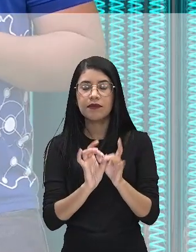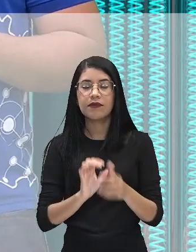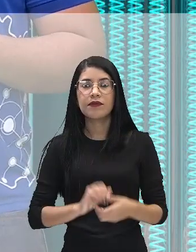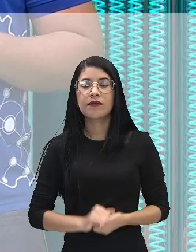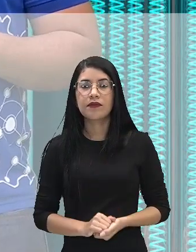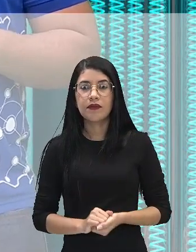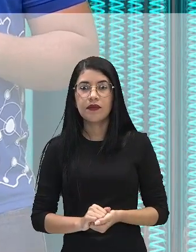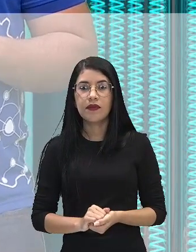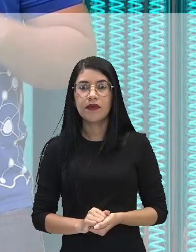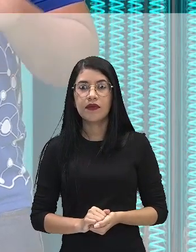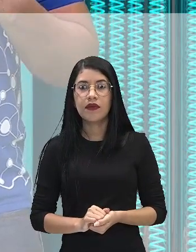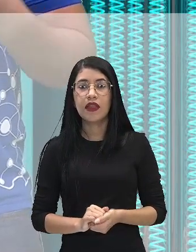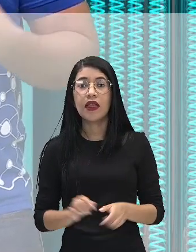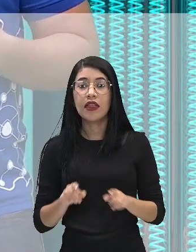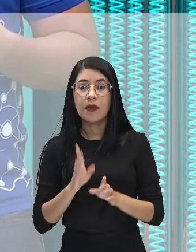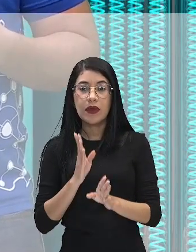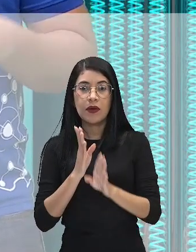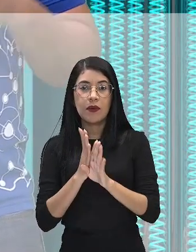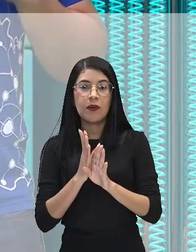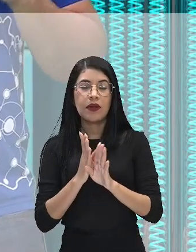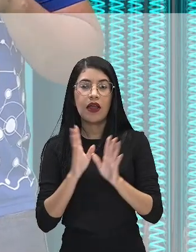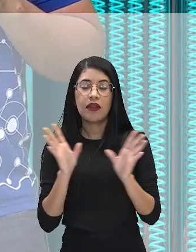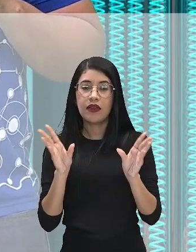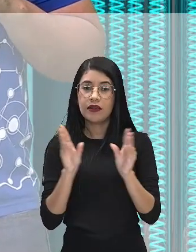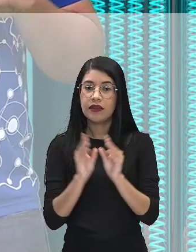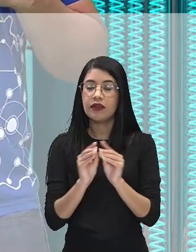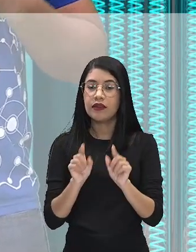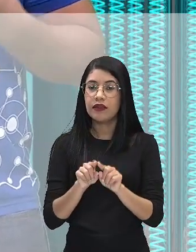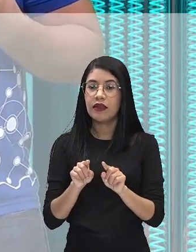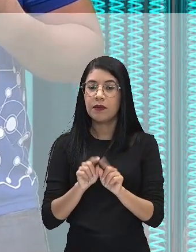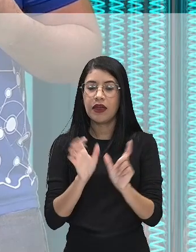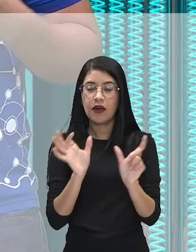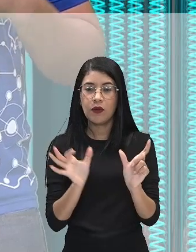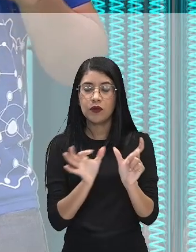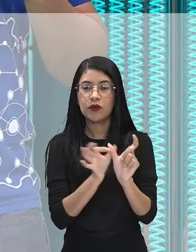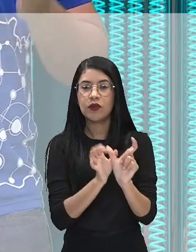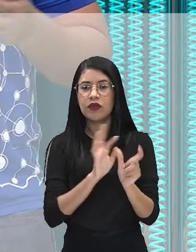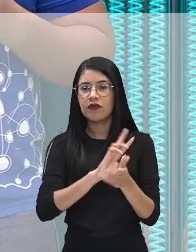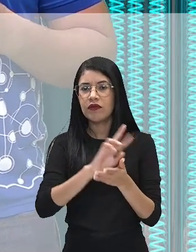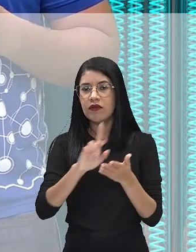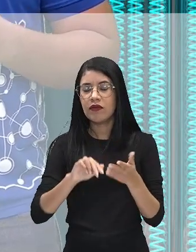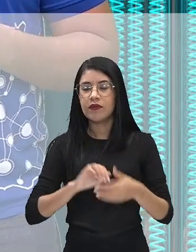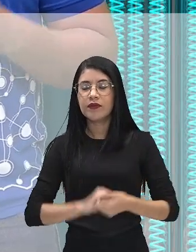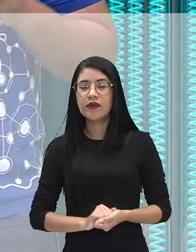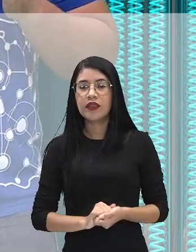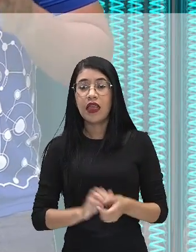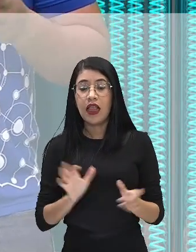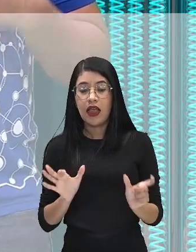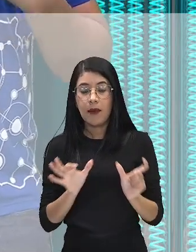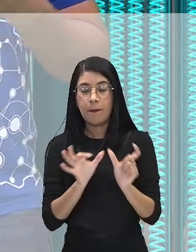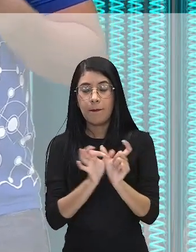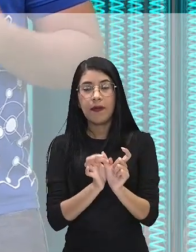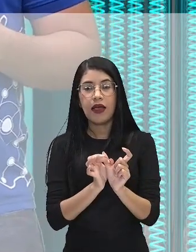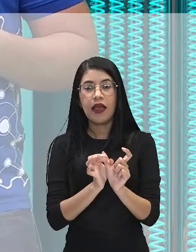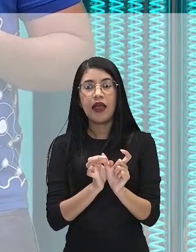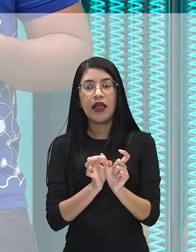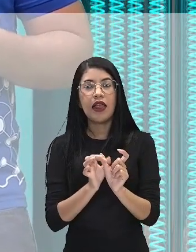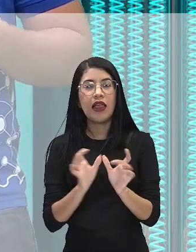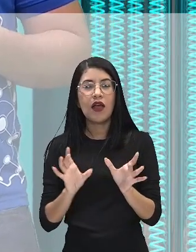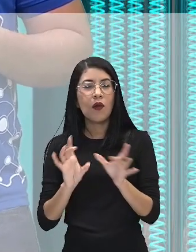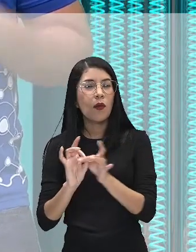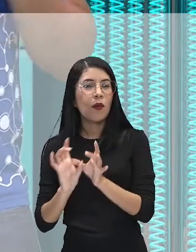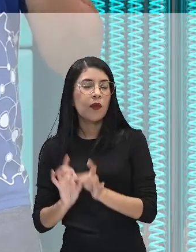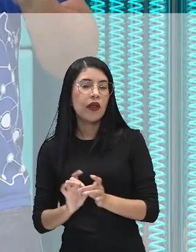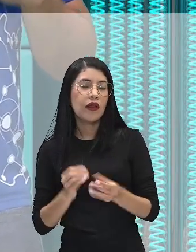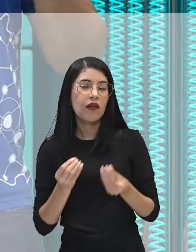encontrar conjunções na resenha que nós estudamos também. E lembrando que as conjunções, quando elas fazem conexões, elas podem